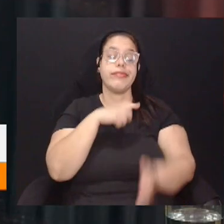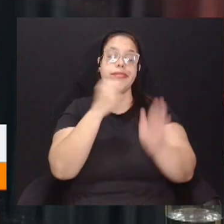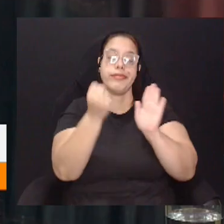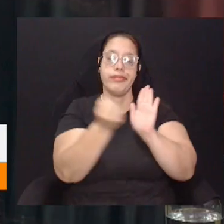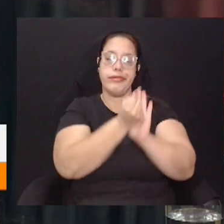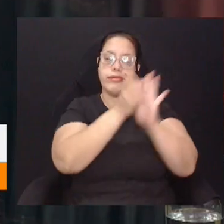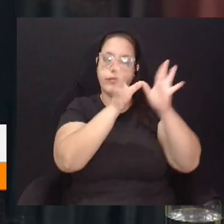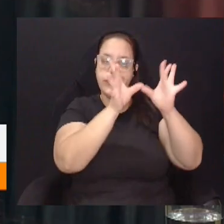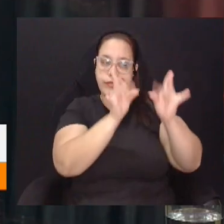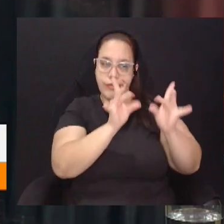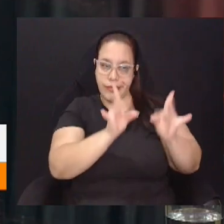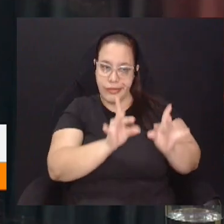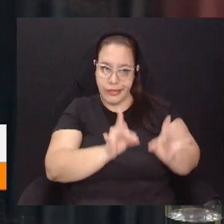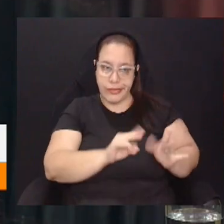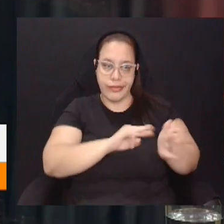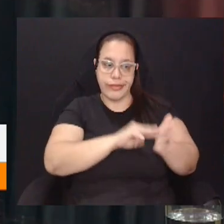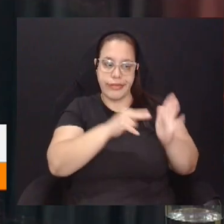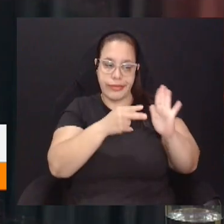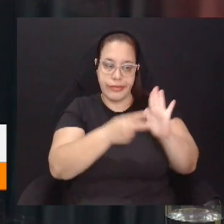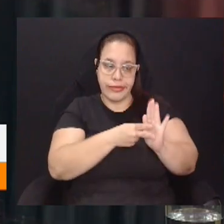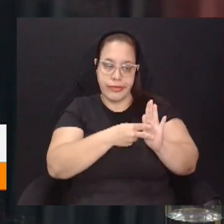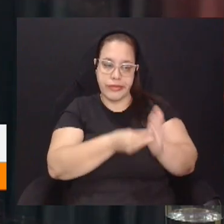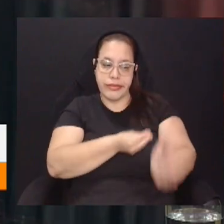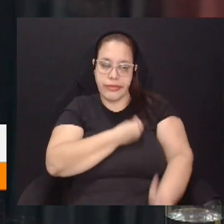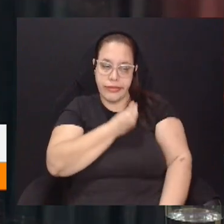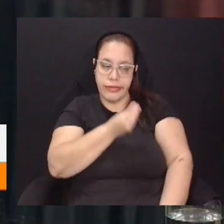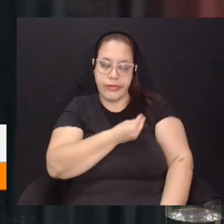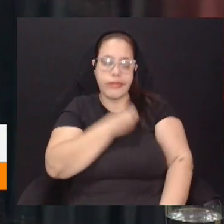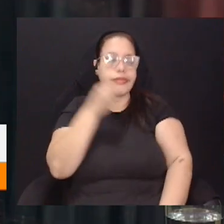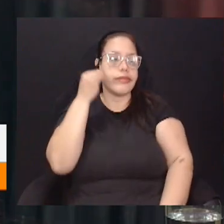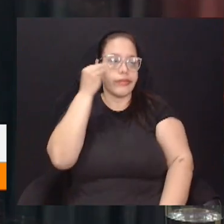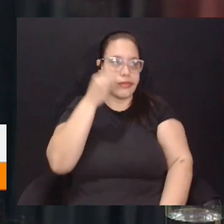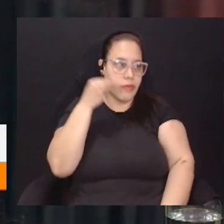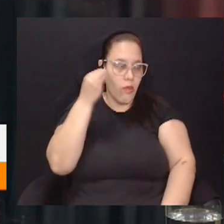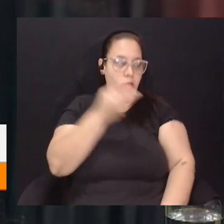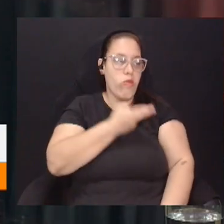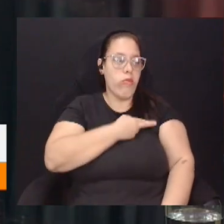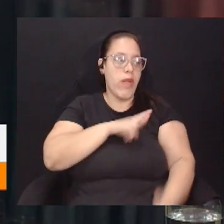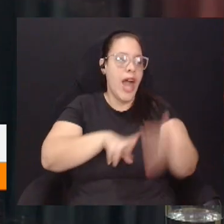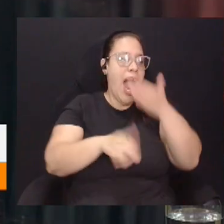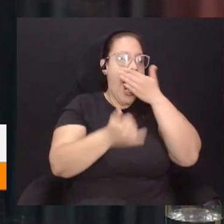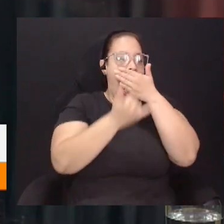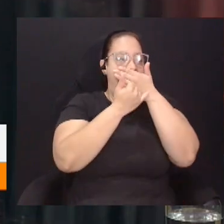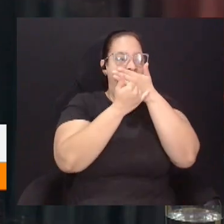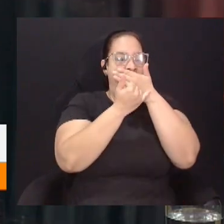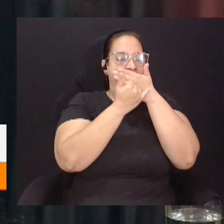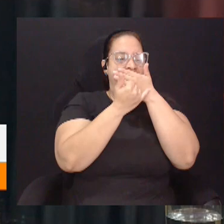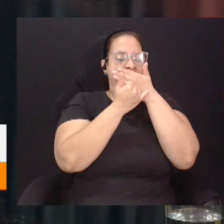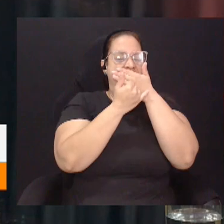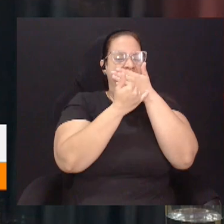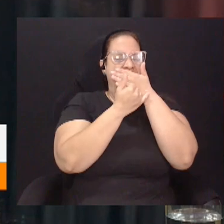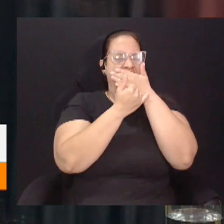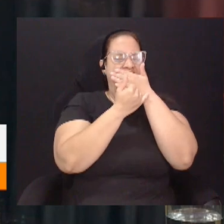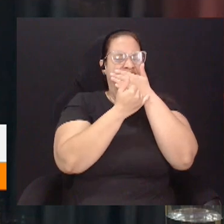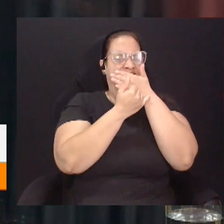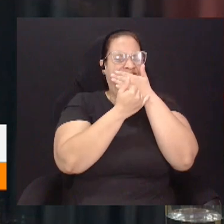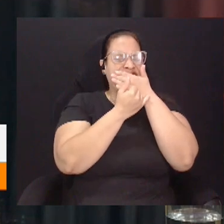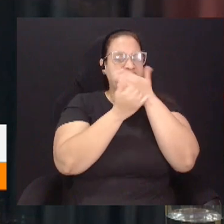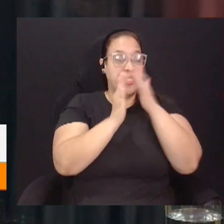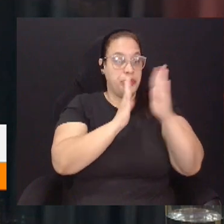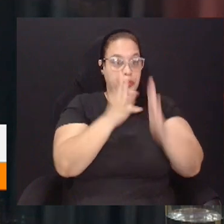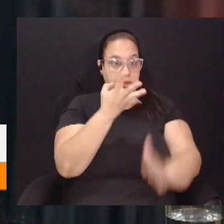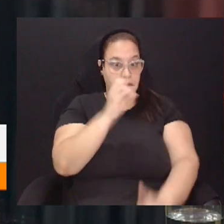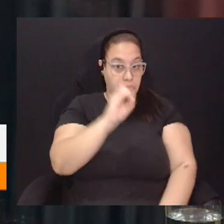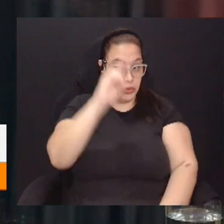especial para aquele que passa pela experiência religiosa. O período da quaresma, que é